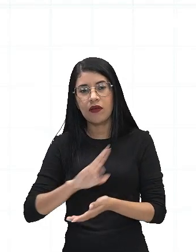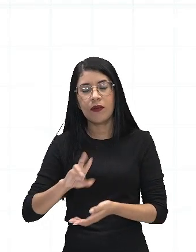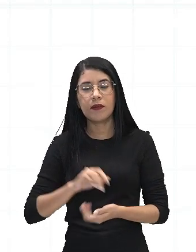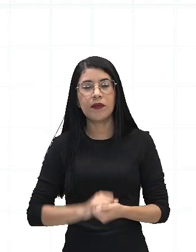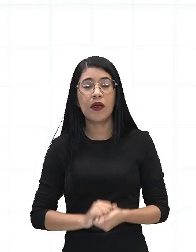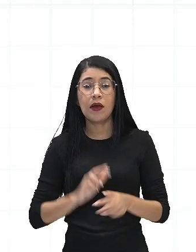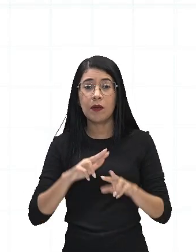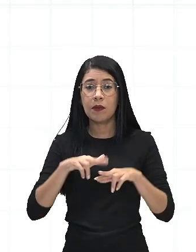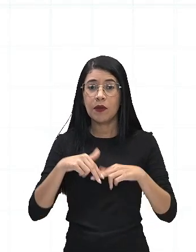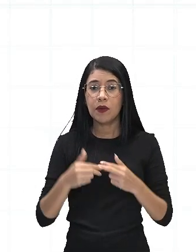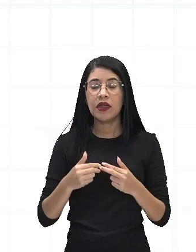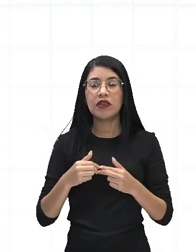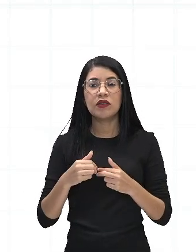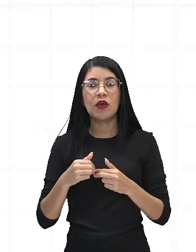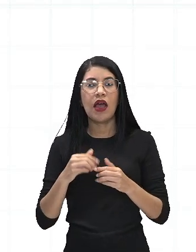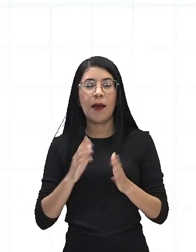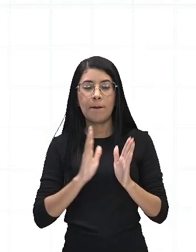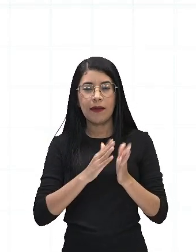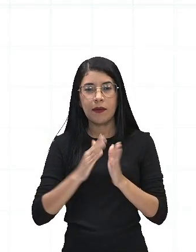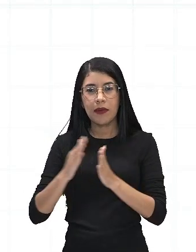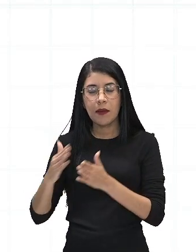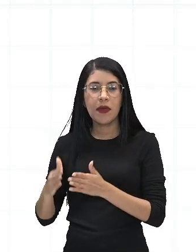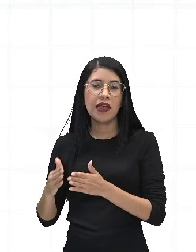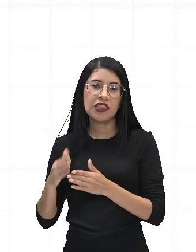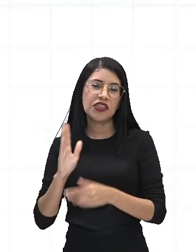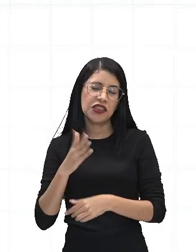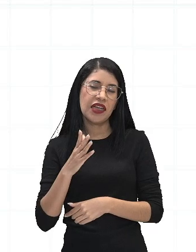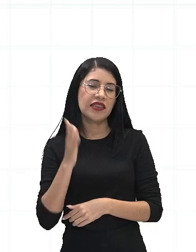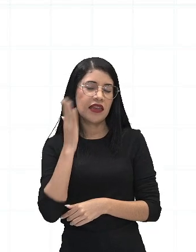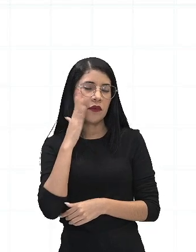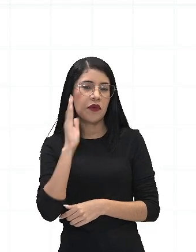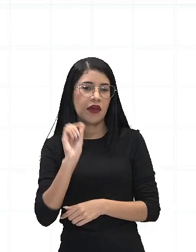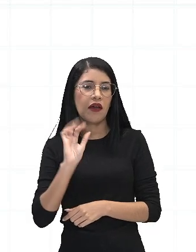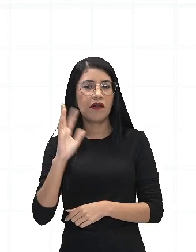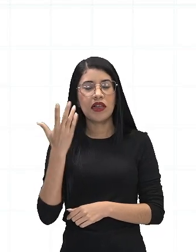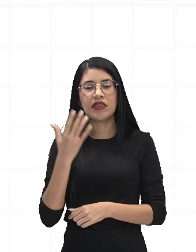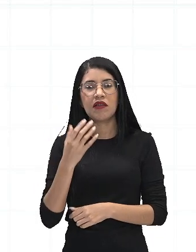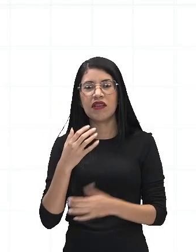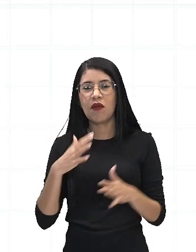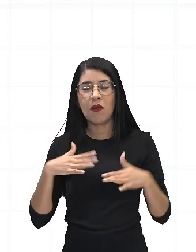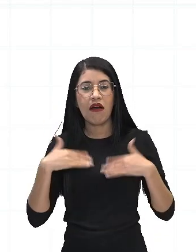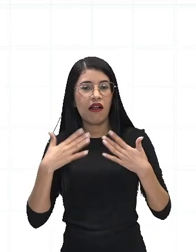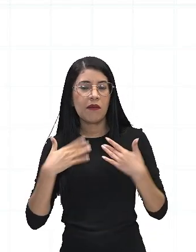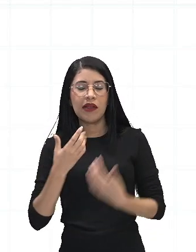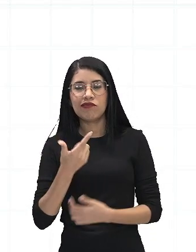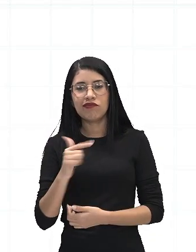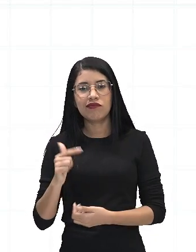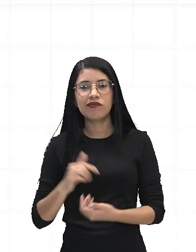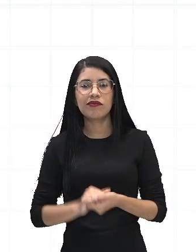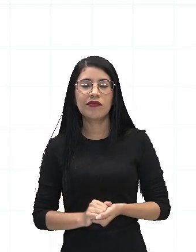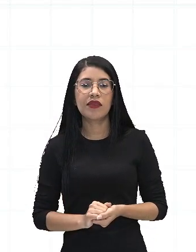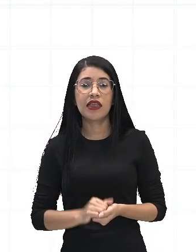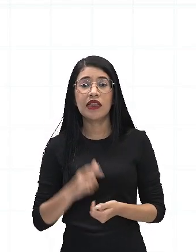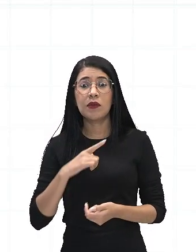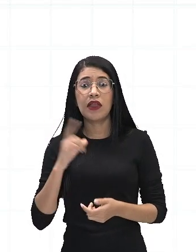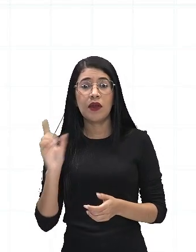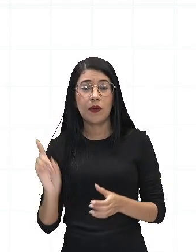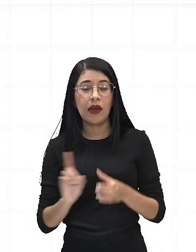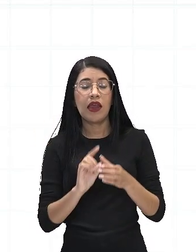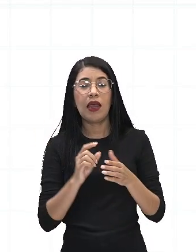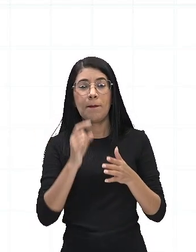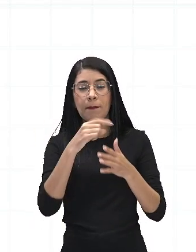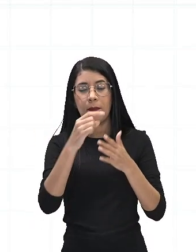os desenvolvimentos são previsíveis e pouco empolgantes, até a entrada dos elementos